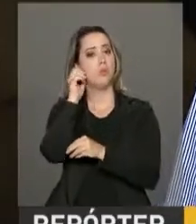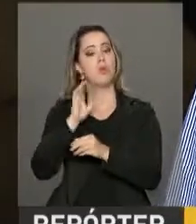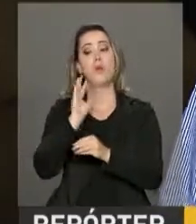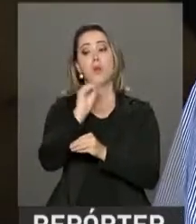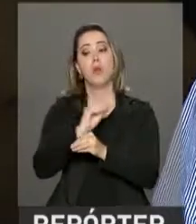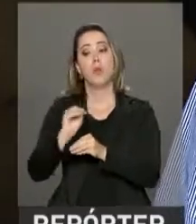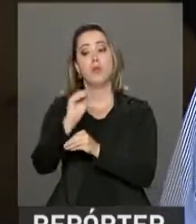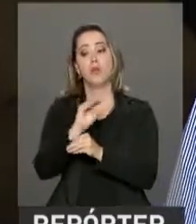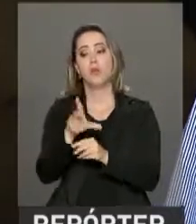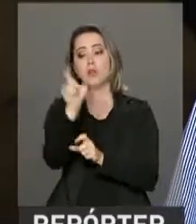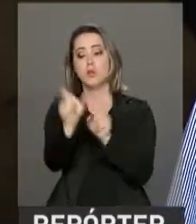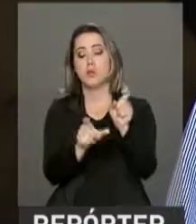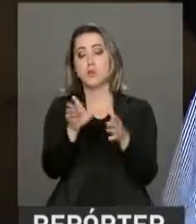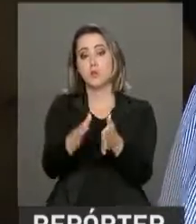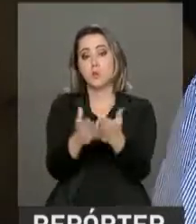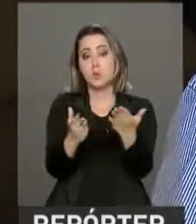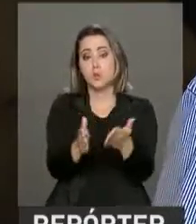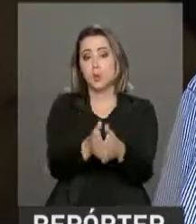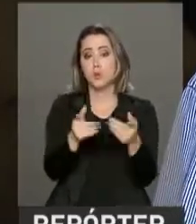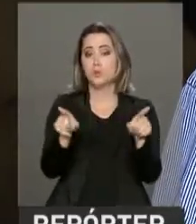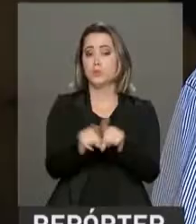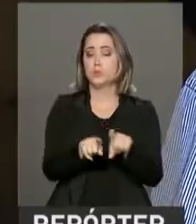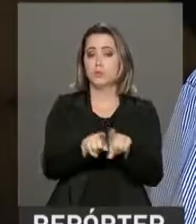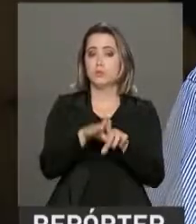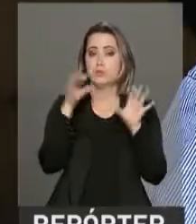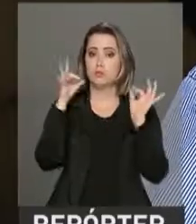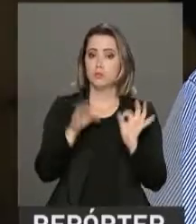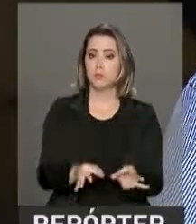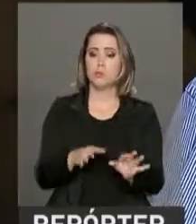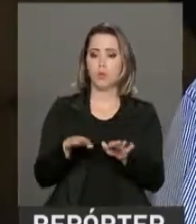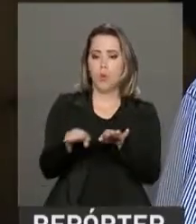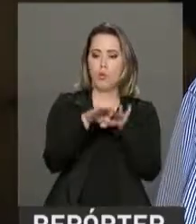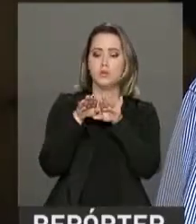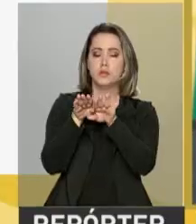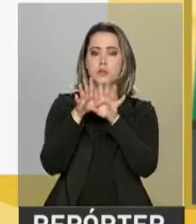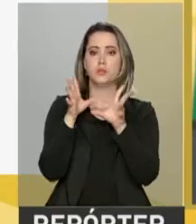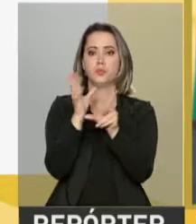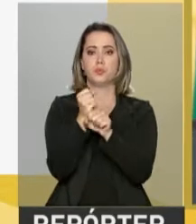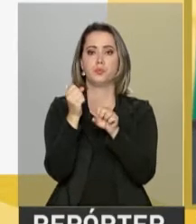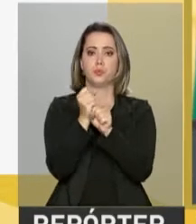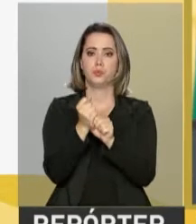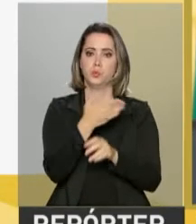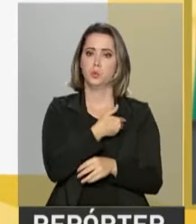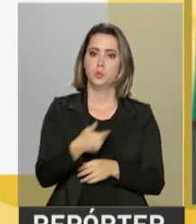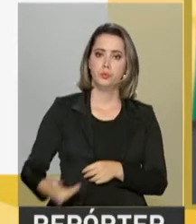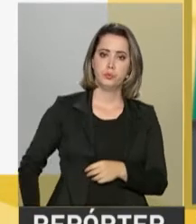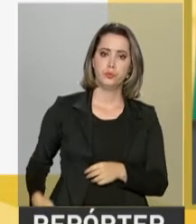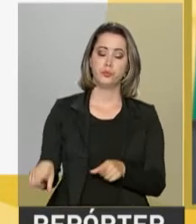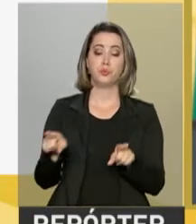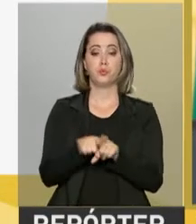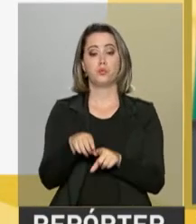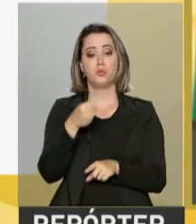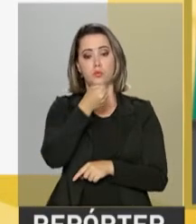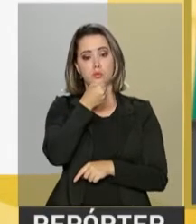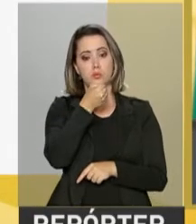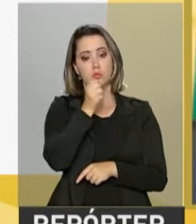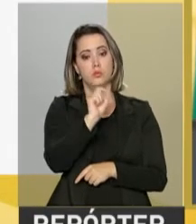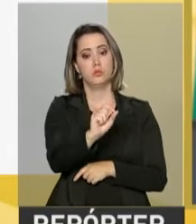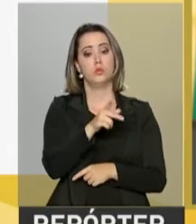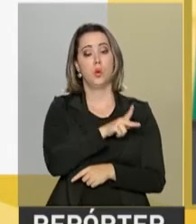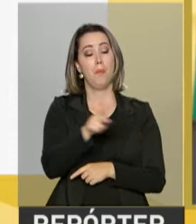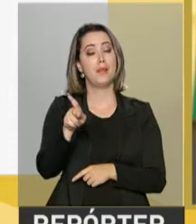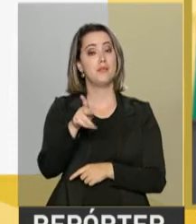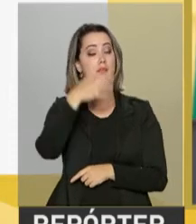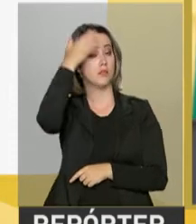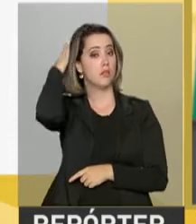e mais vulneráveis e também o investimento em equilíbrio das contas públicas ainda entrevista à tv band o presidente